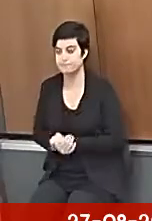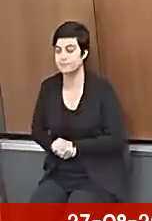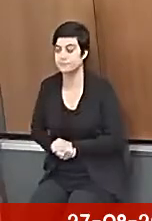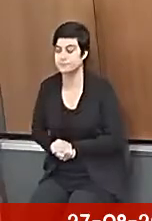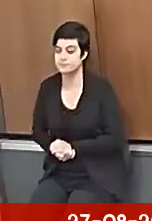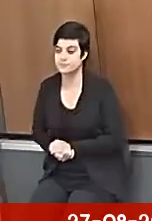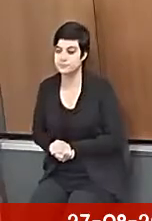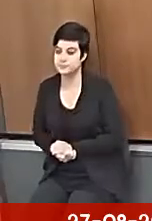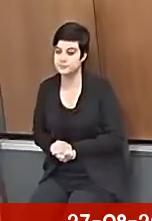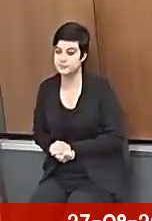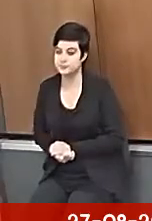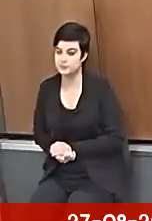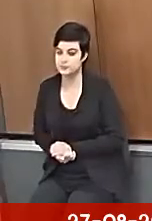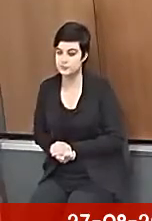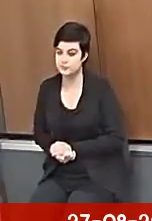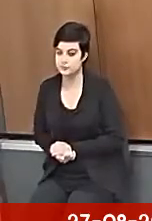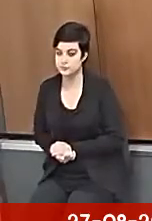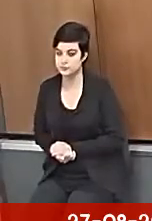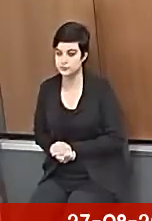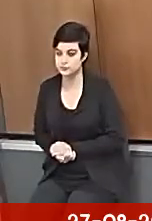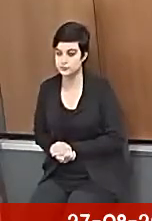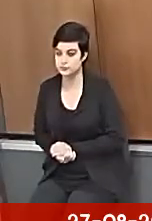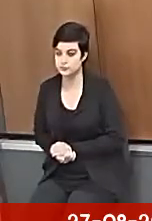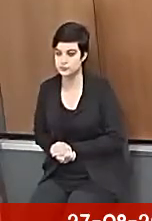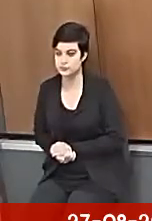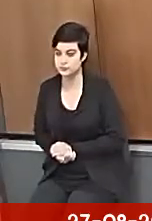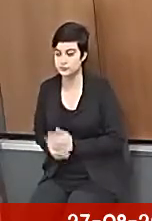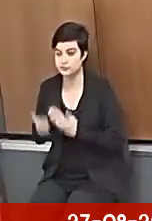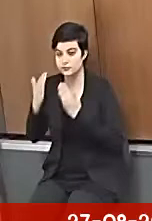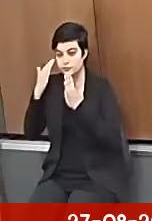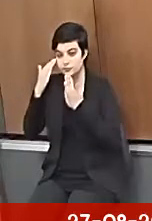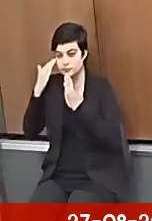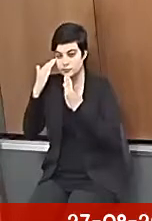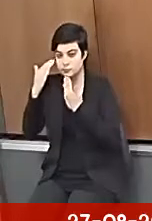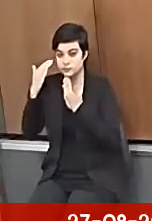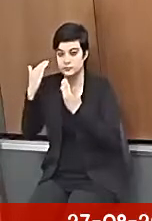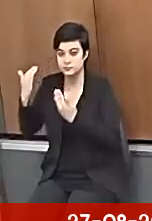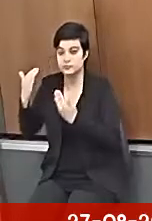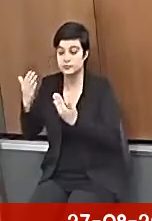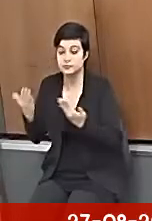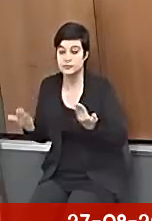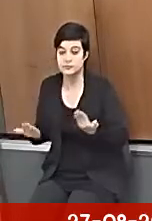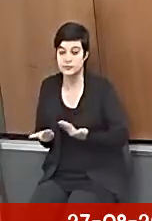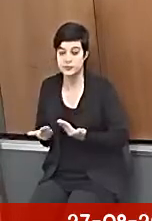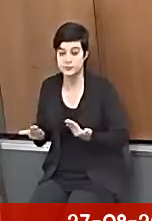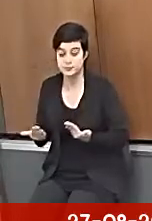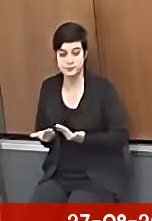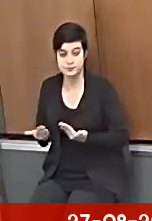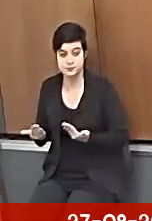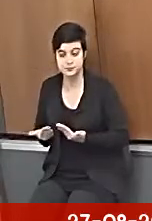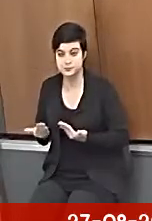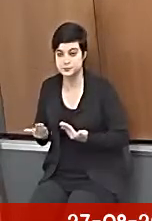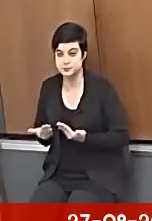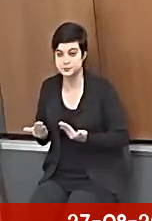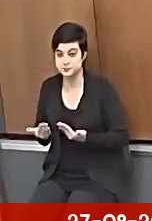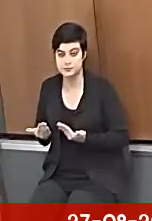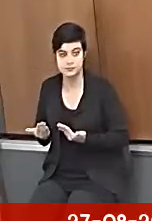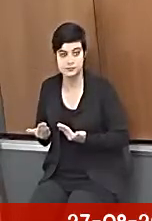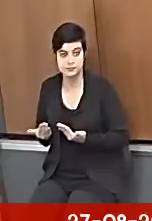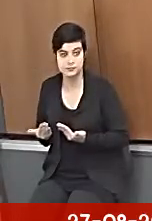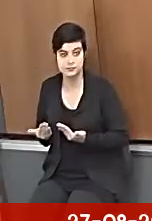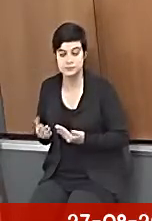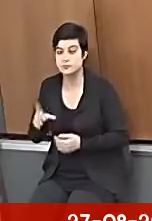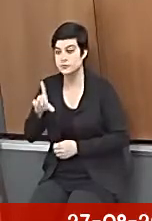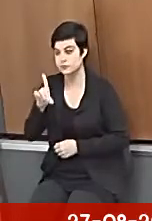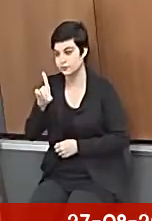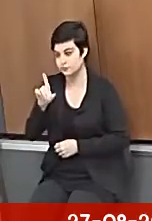porque tu obrigado ator rodrigo vou passar agora a palavra pro david w